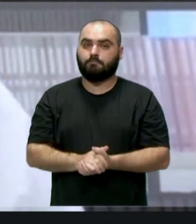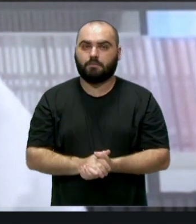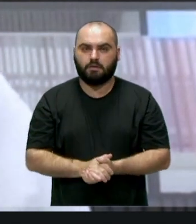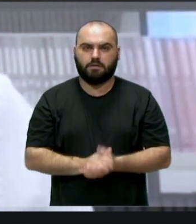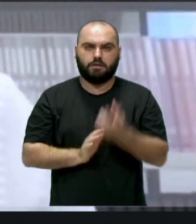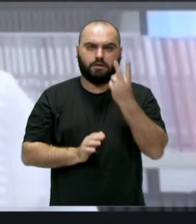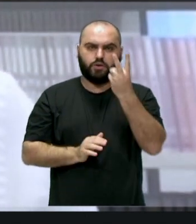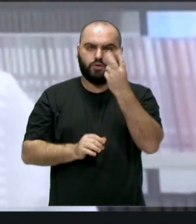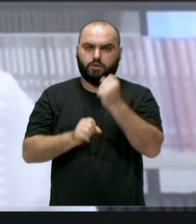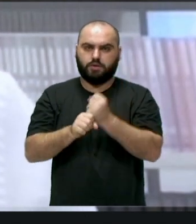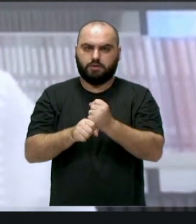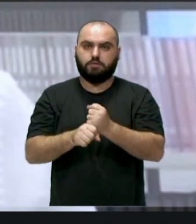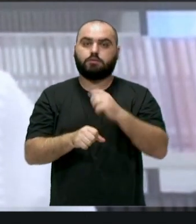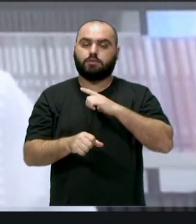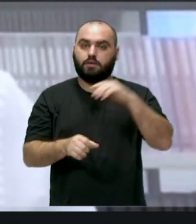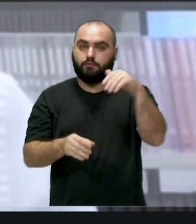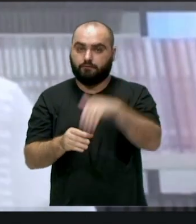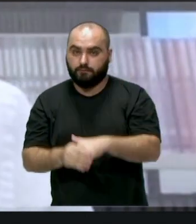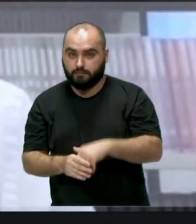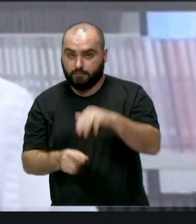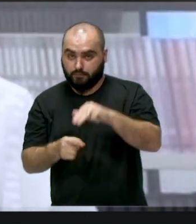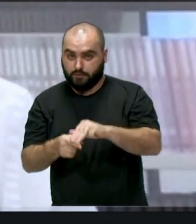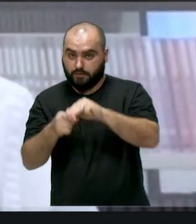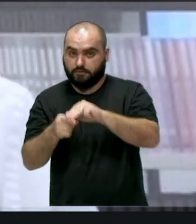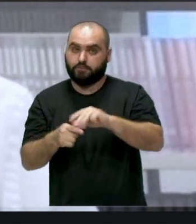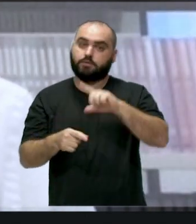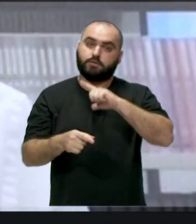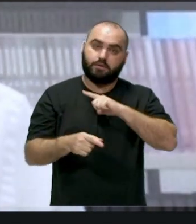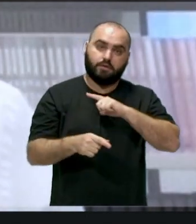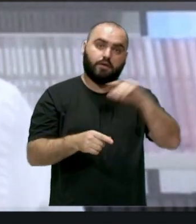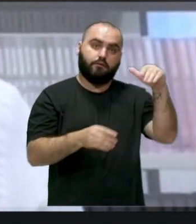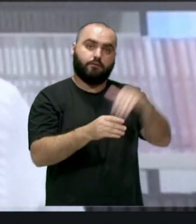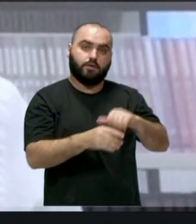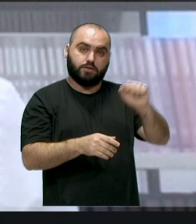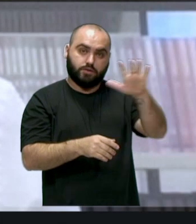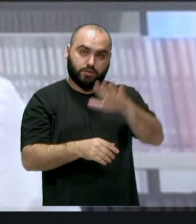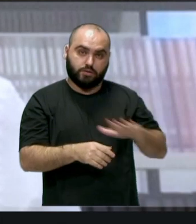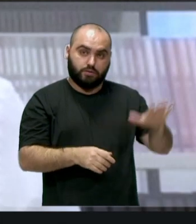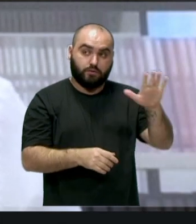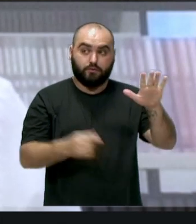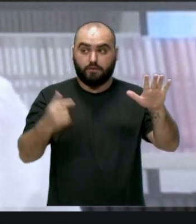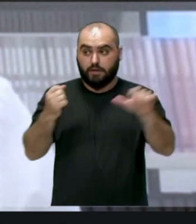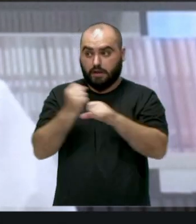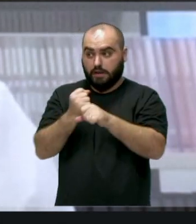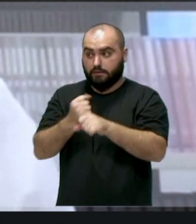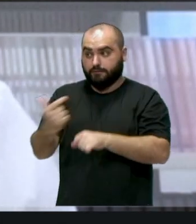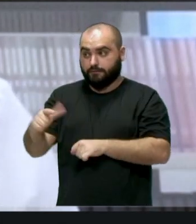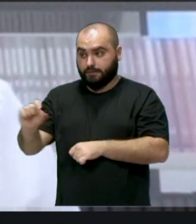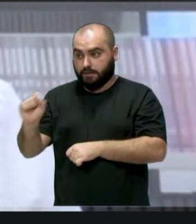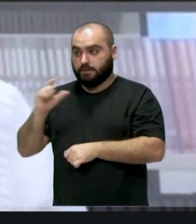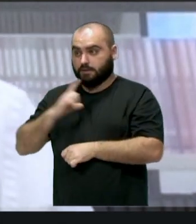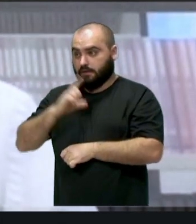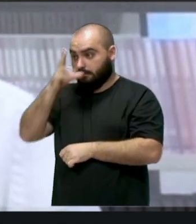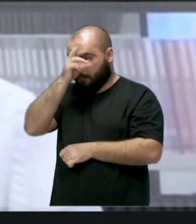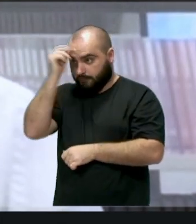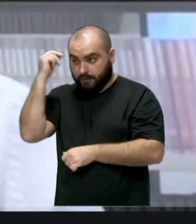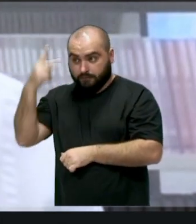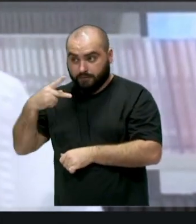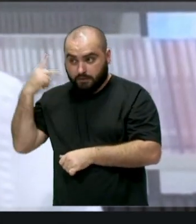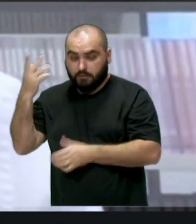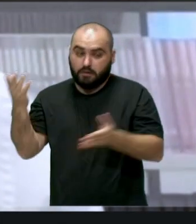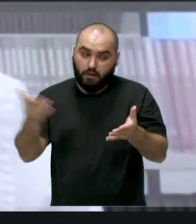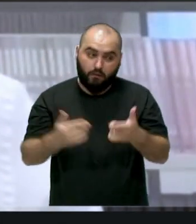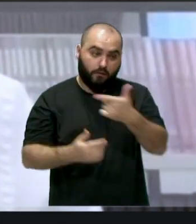2 anos, temos as votações municipais e temos as votações gerais. Tivemos em 2020 as eleições municipais, prefeitos e vereadores, agora